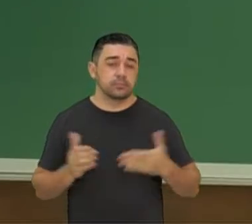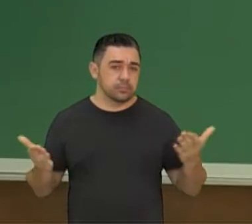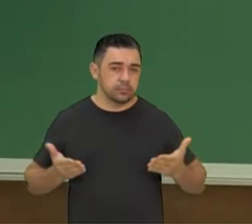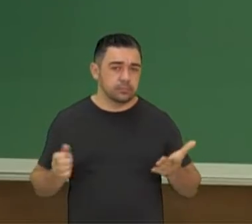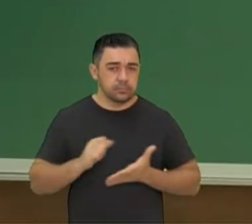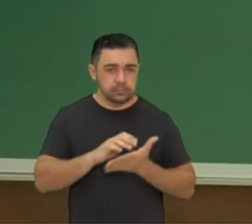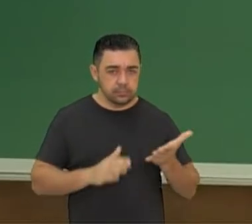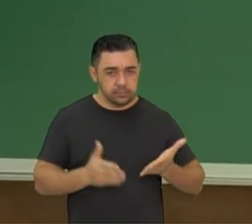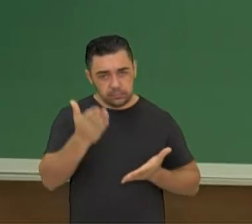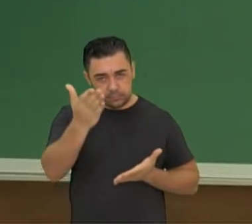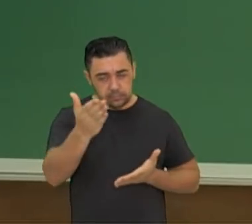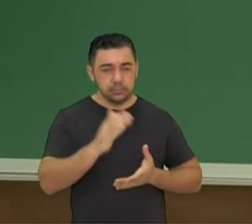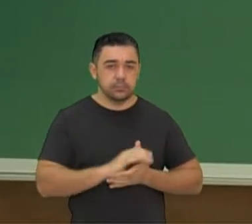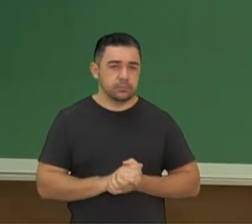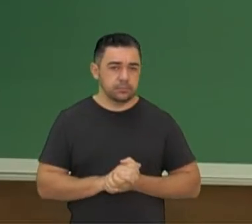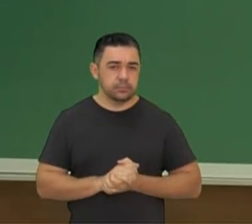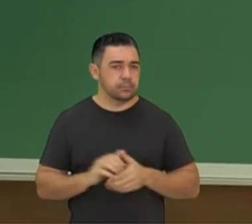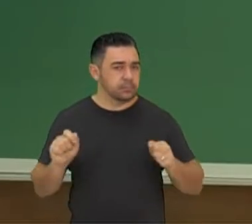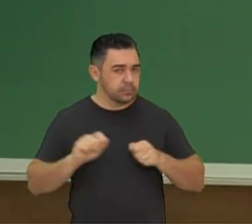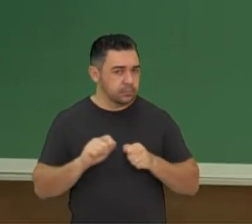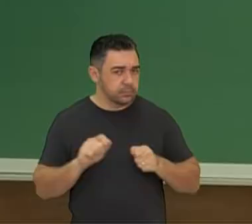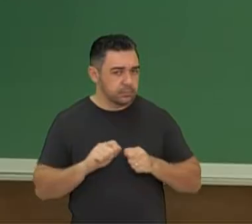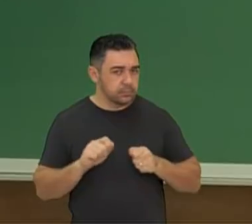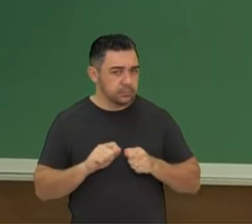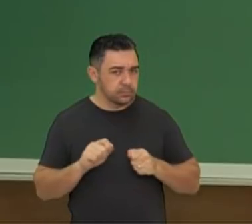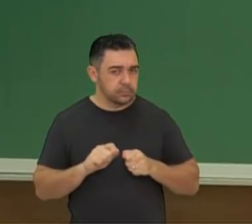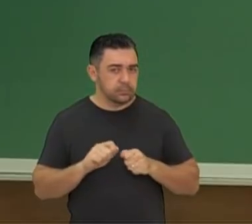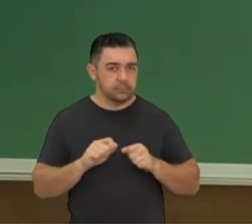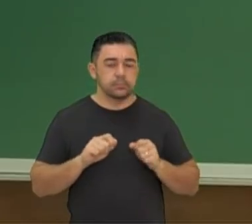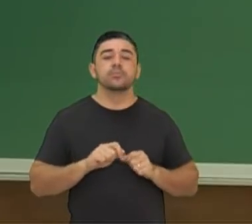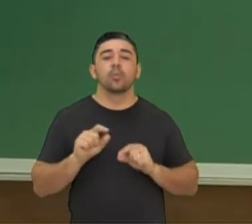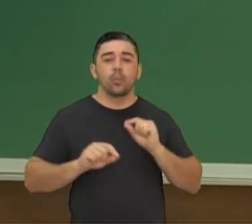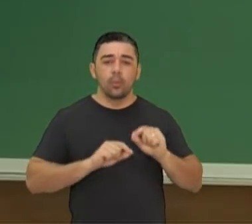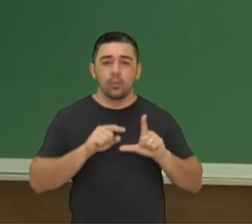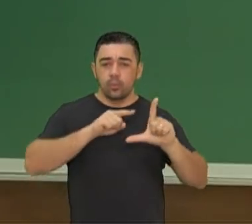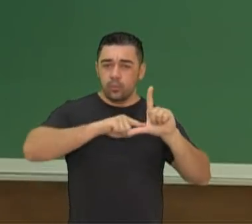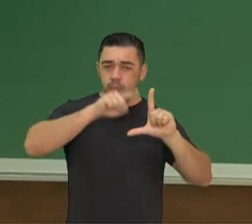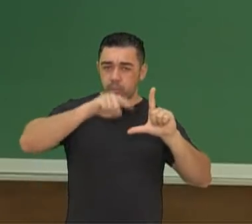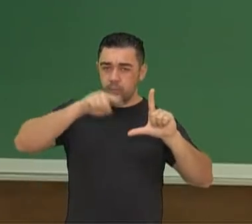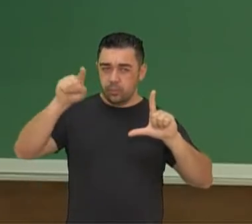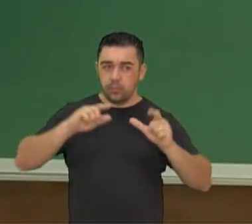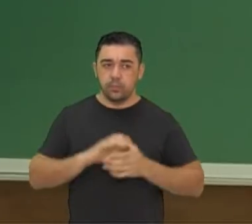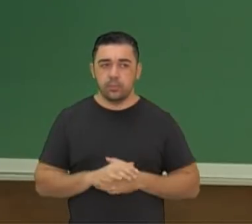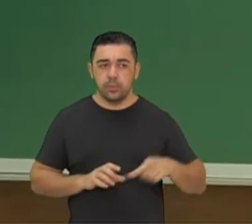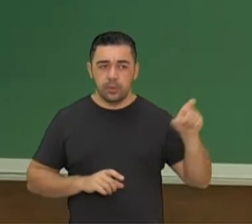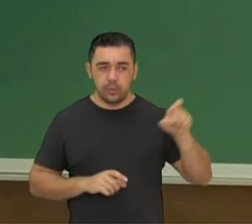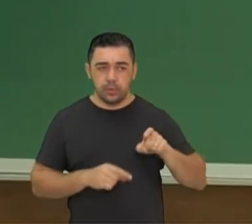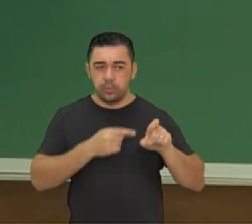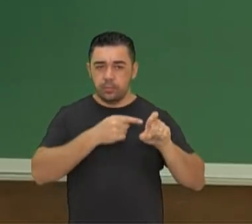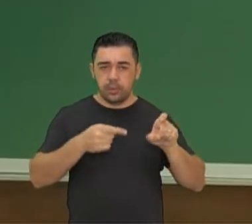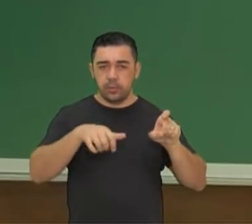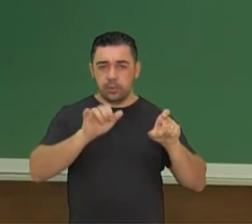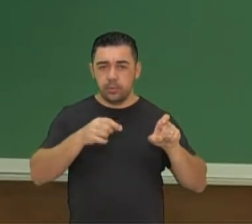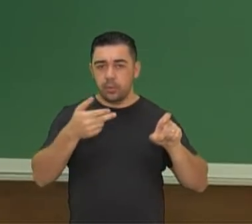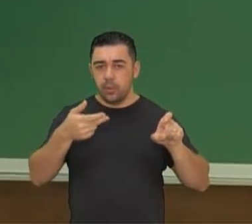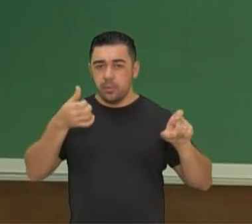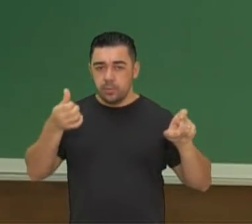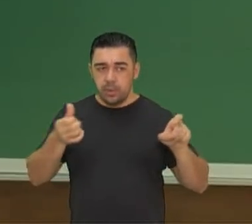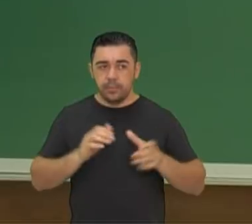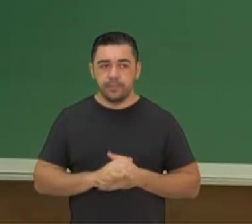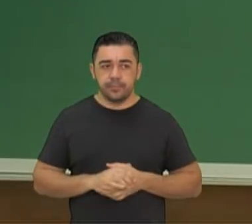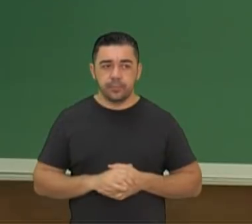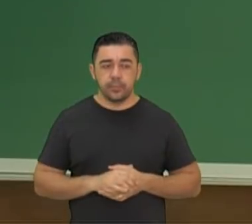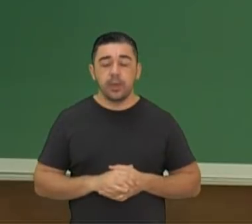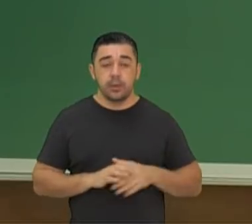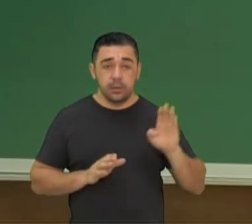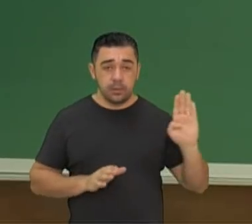Agora eu tenho um exercício para você. Nós vamos construir o gráfico dessas duas equações. X menos y é igual a 6 e x